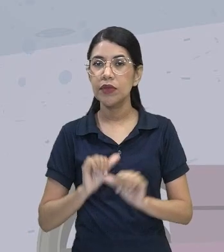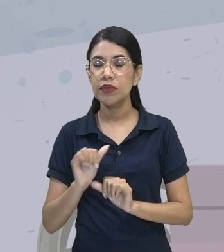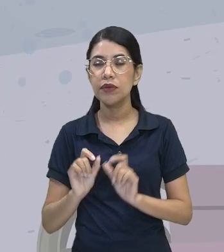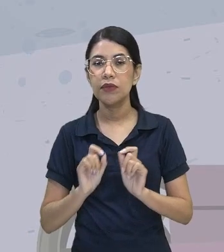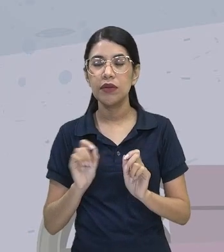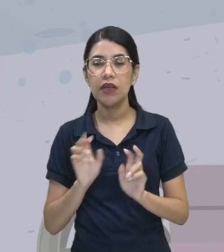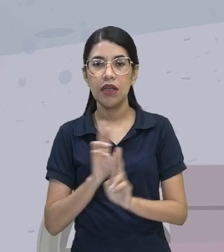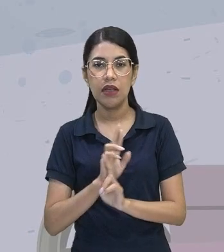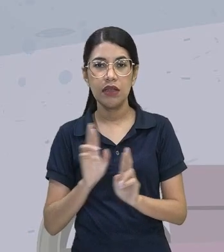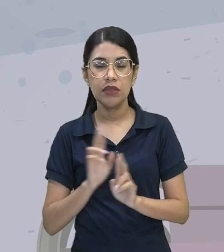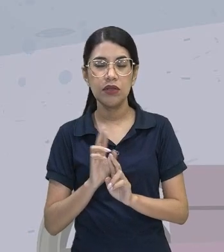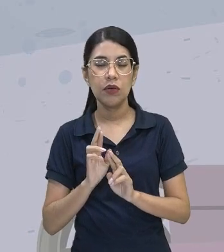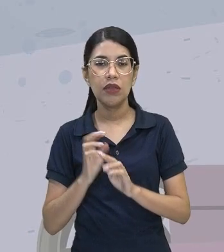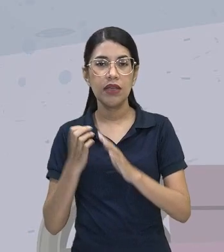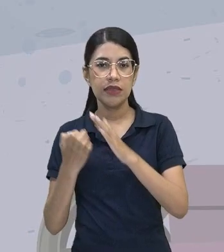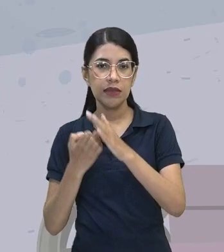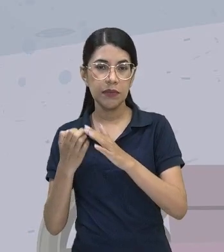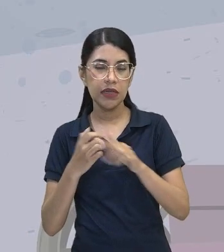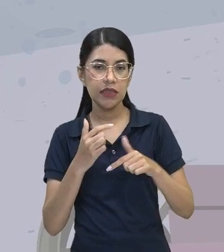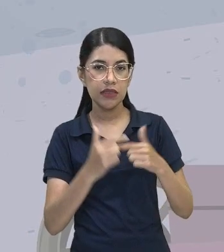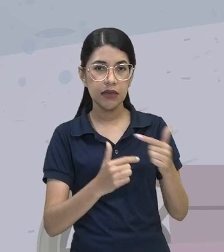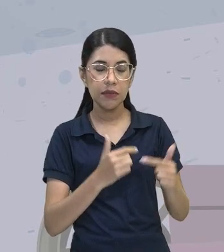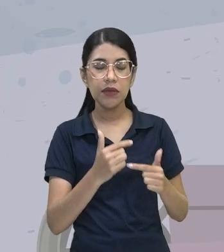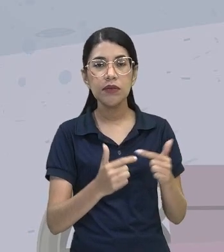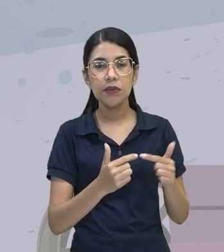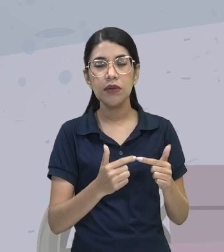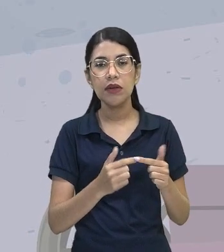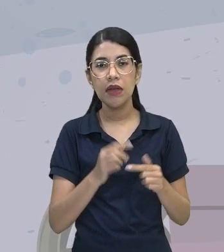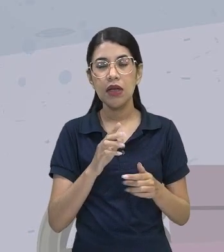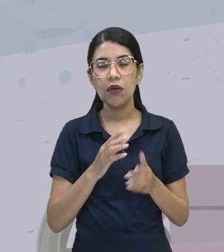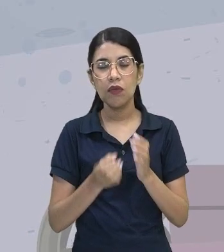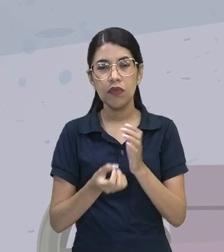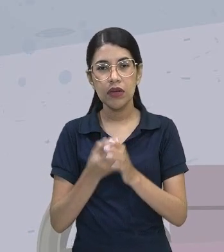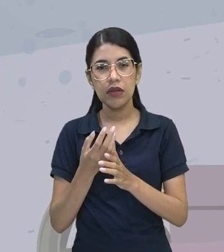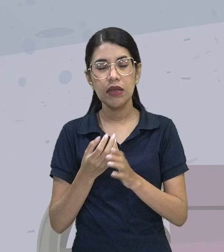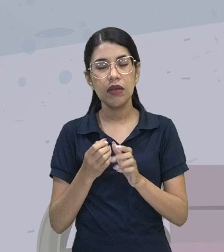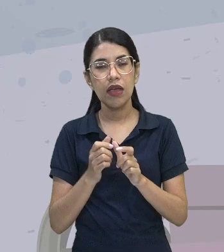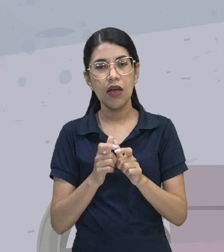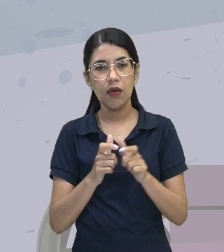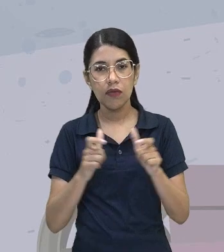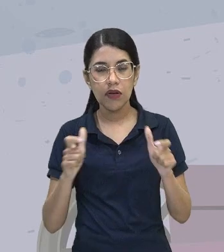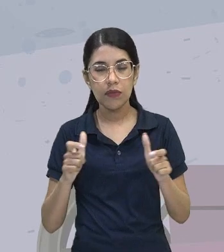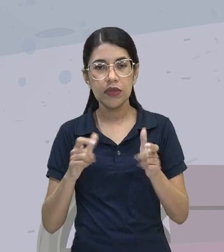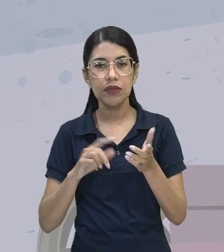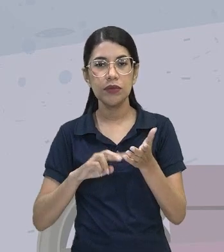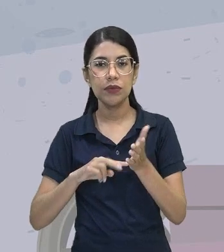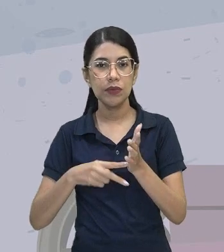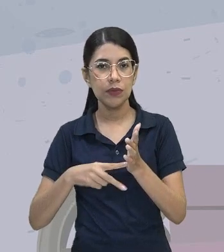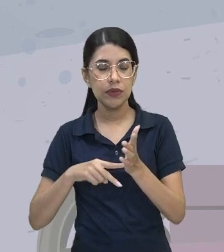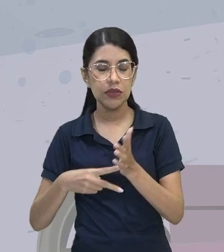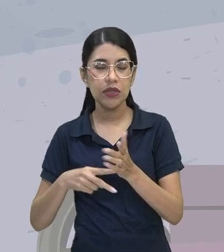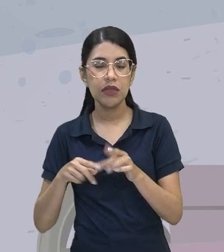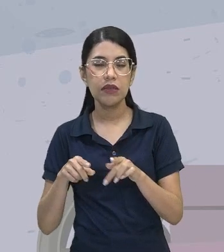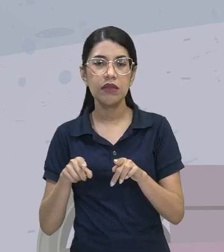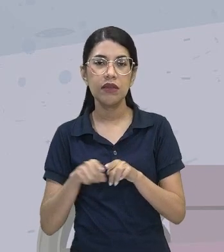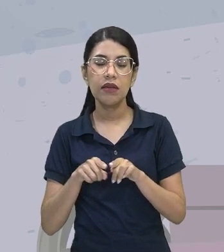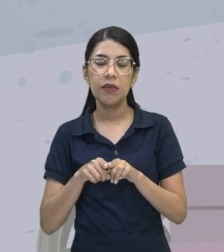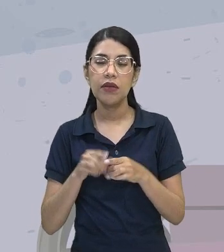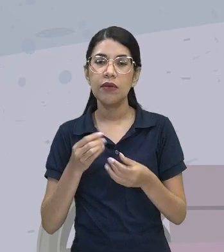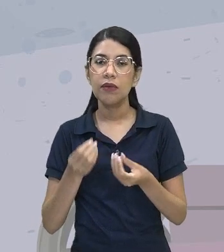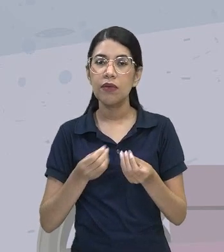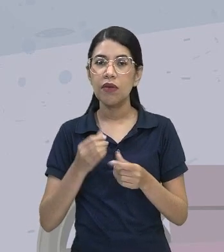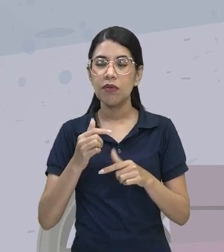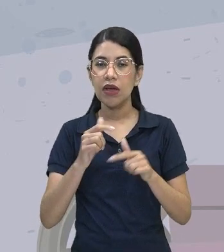relação entre patrão e empregado, o surgimento, inclusive, dos sindicatos, ou melhor, o crescimento dos sindicatos e a forma como o